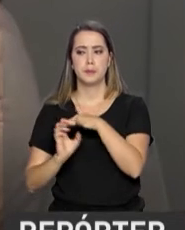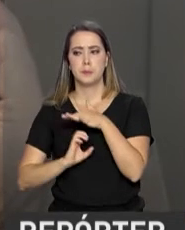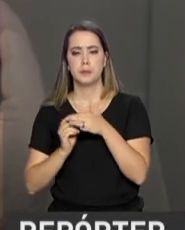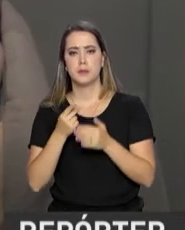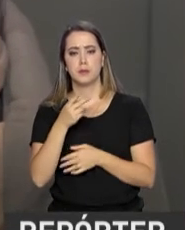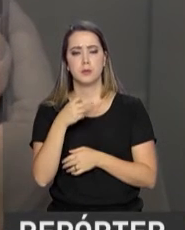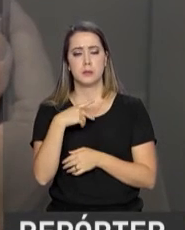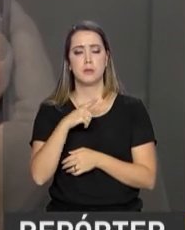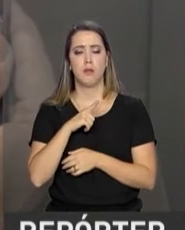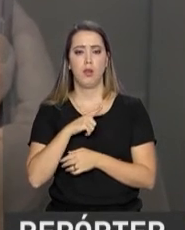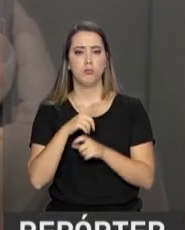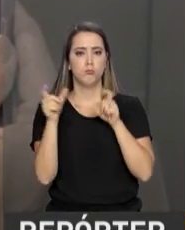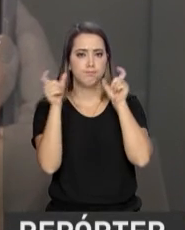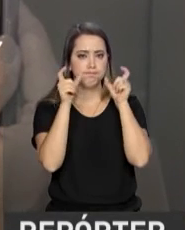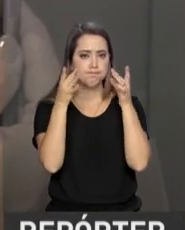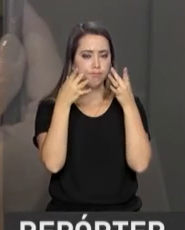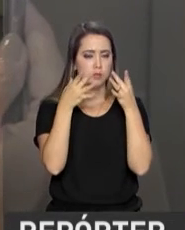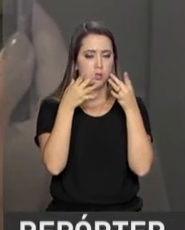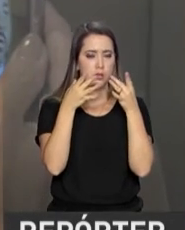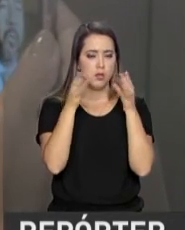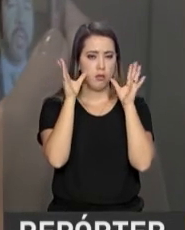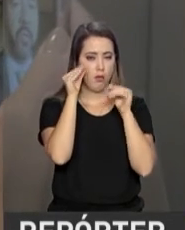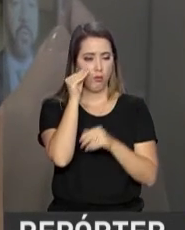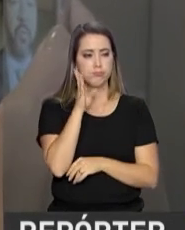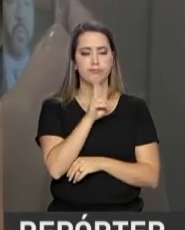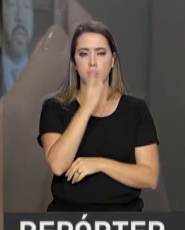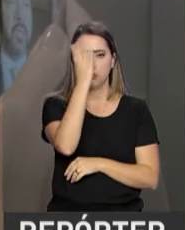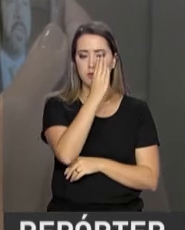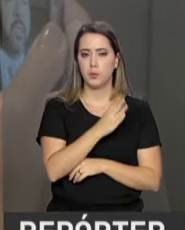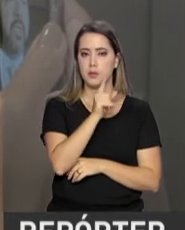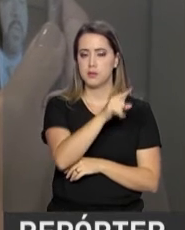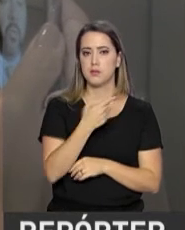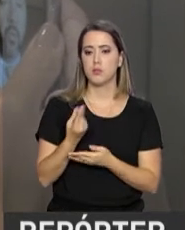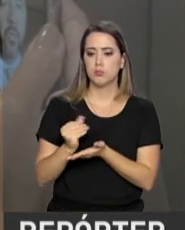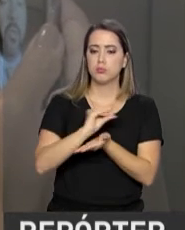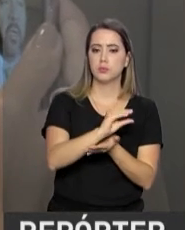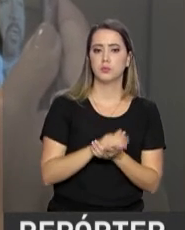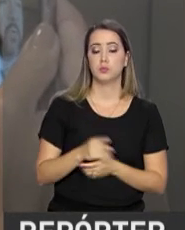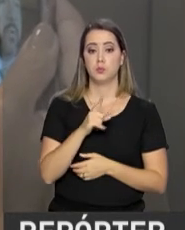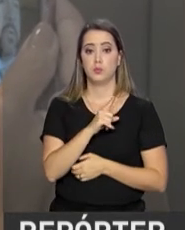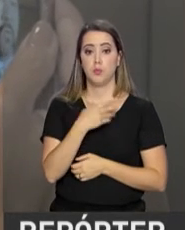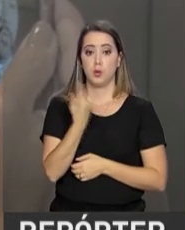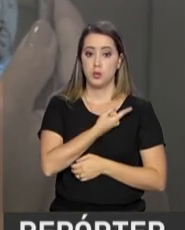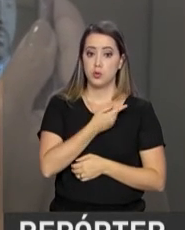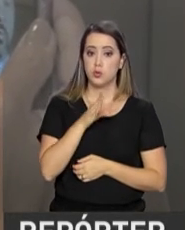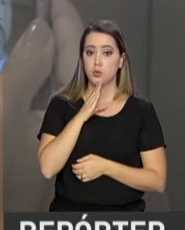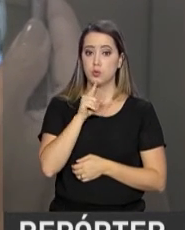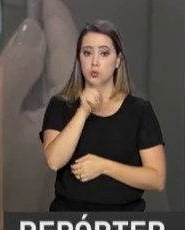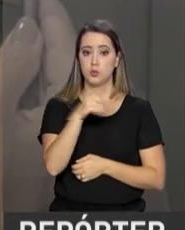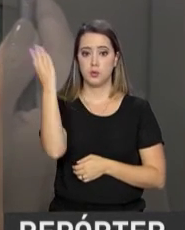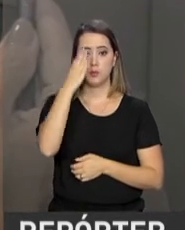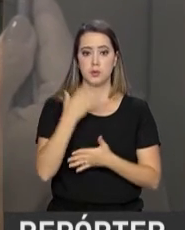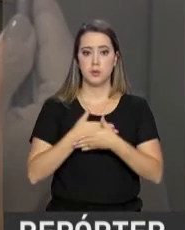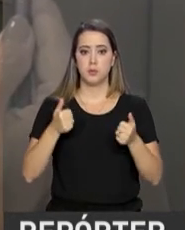que há um reconhecimento de que o Brasil avançou enormemente nos últimos meses, melhorou a situação econômica do